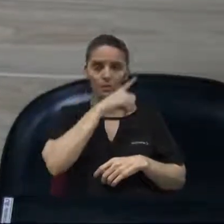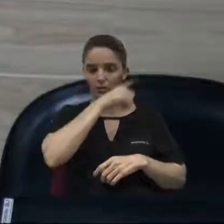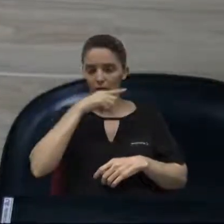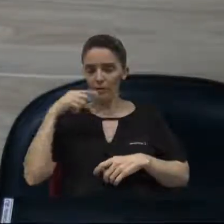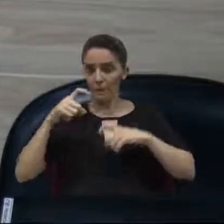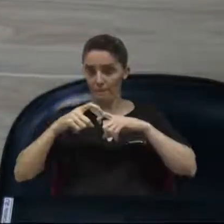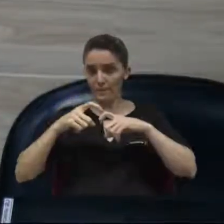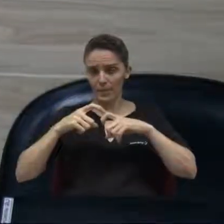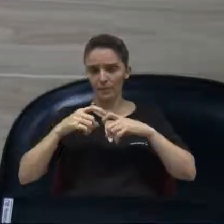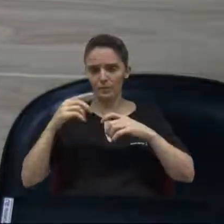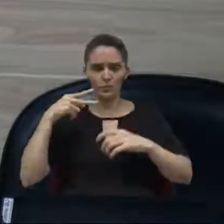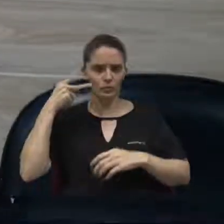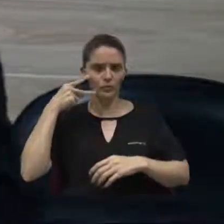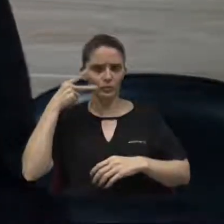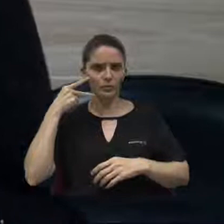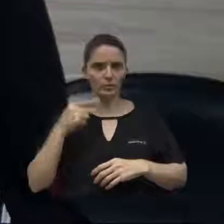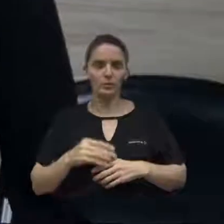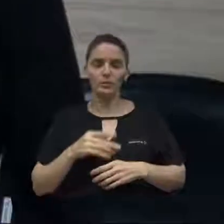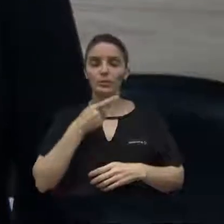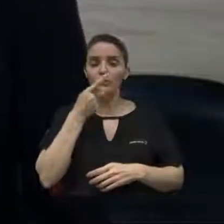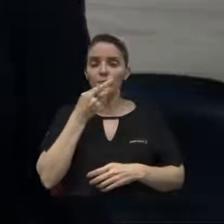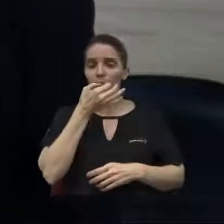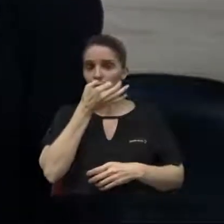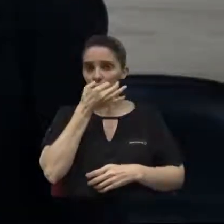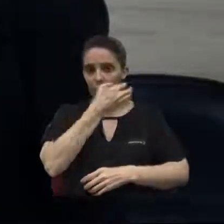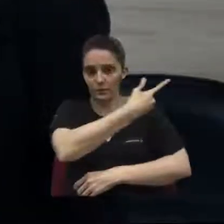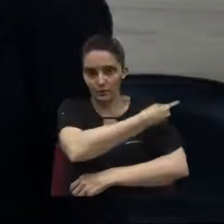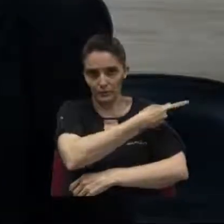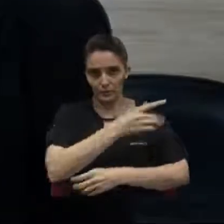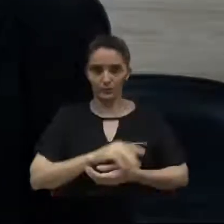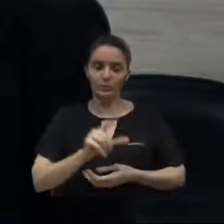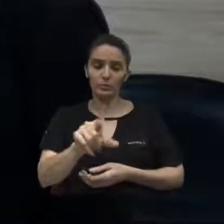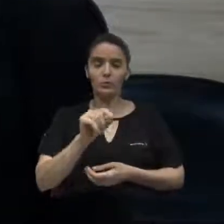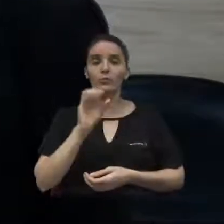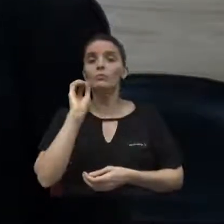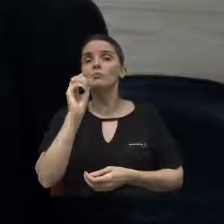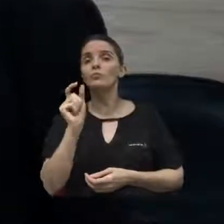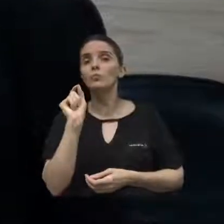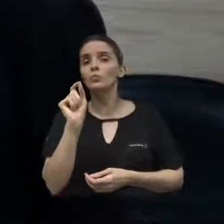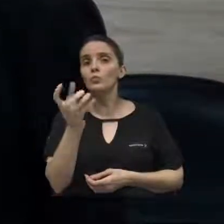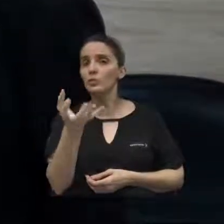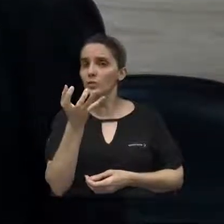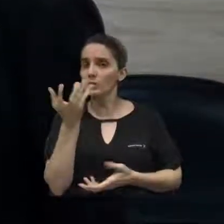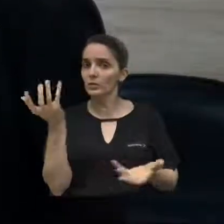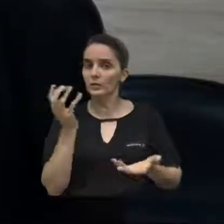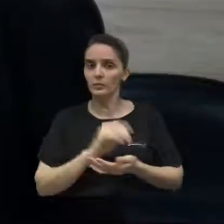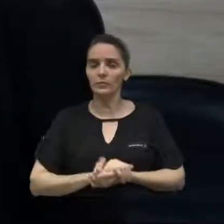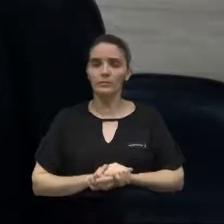que todos, juntos, possamos decidir o que queremos para a nossa cidade.